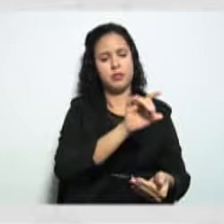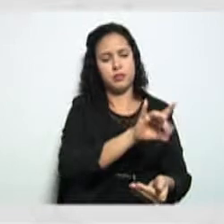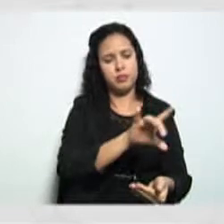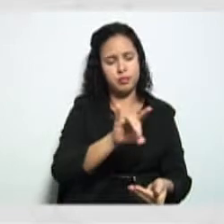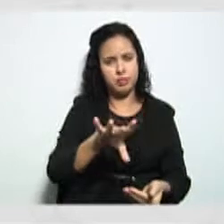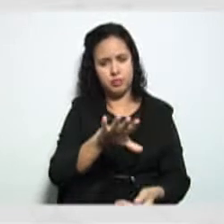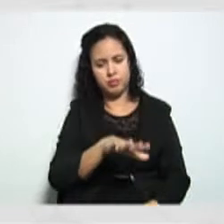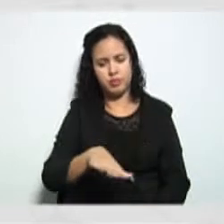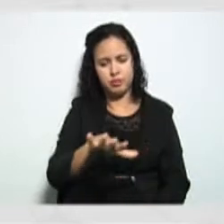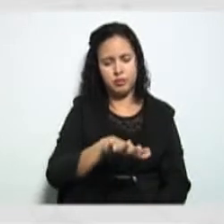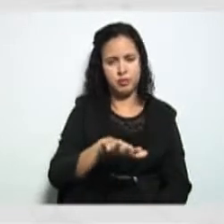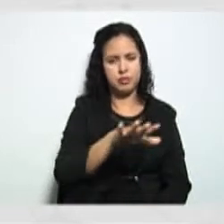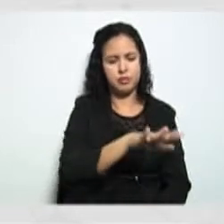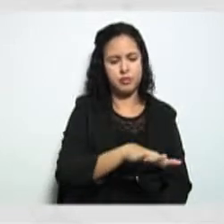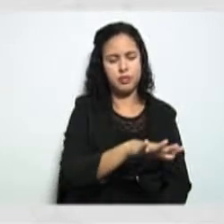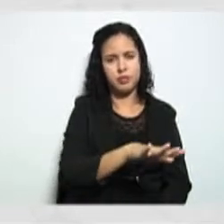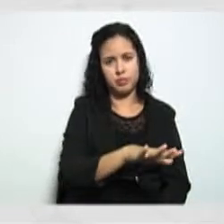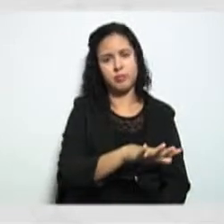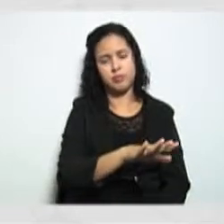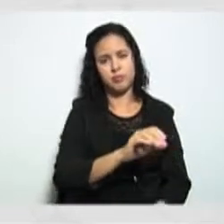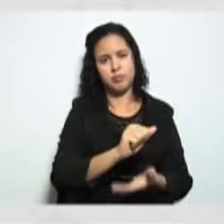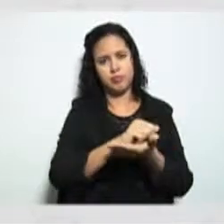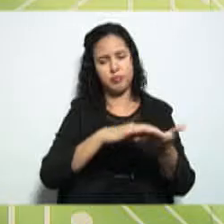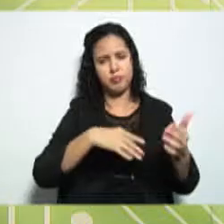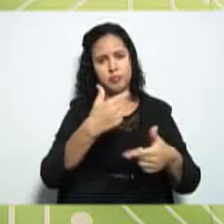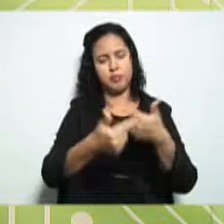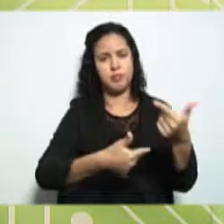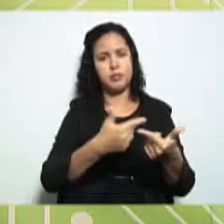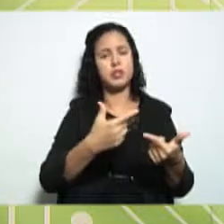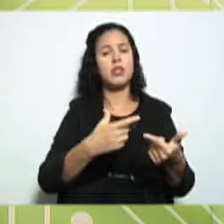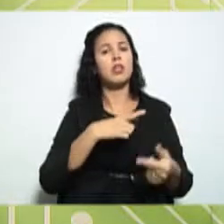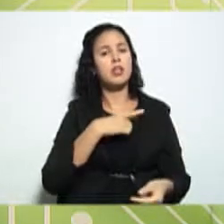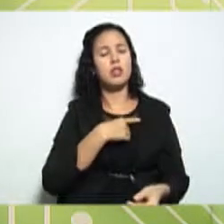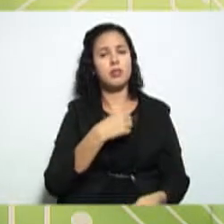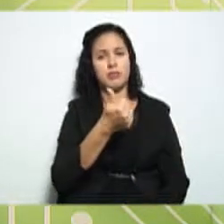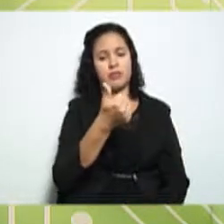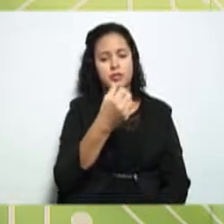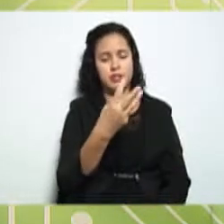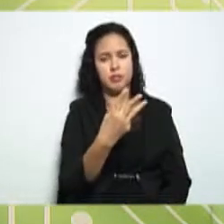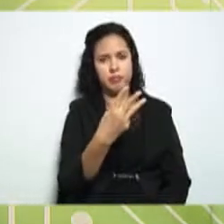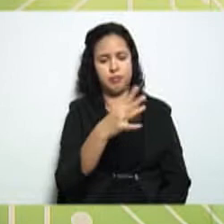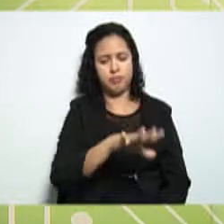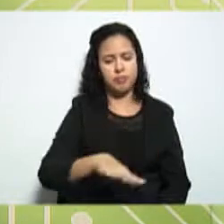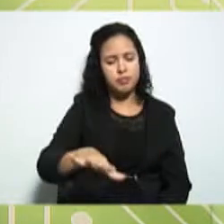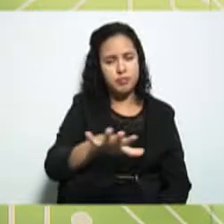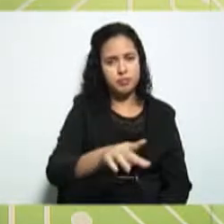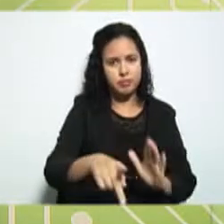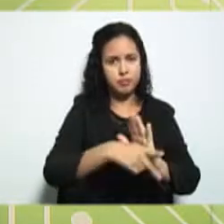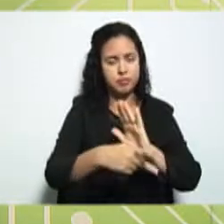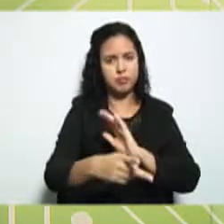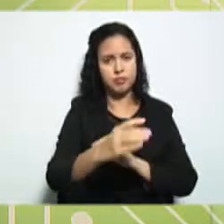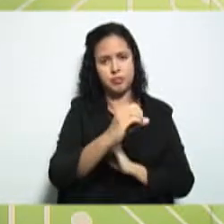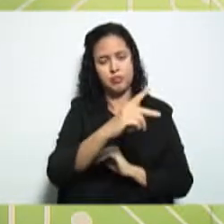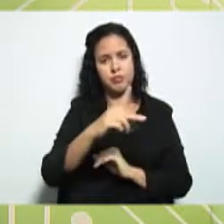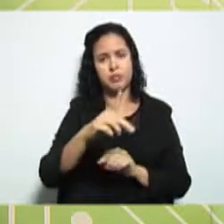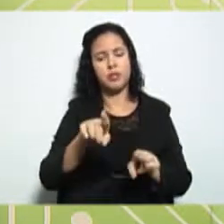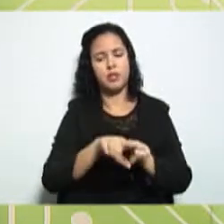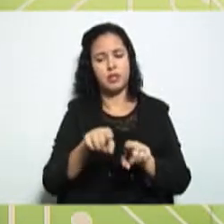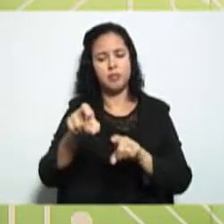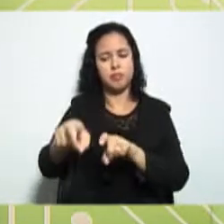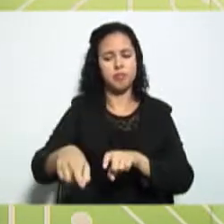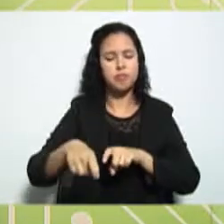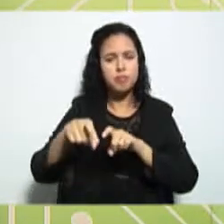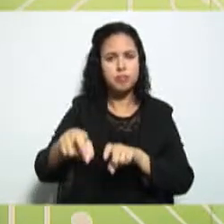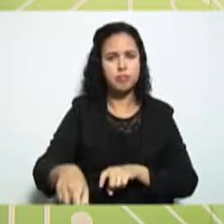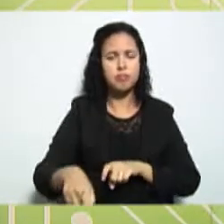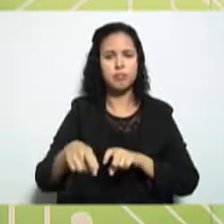de atividade. Aqui nós vamos citar os 13 ramos que existem. Quando a gente fala de cooperativa, então, existe a cooperativa agropecuária, existe a